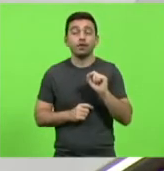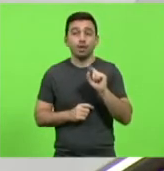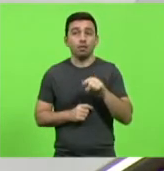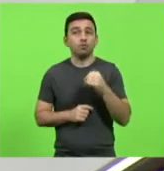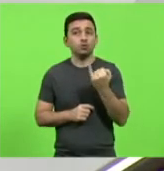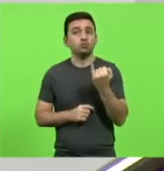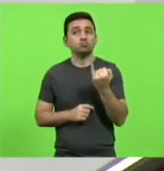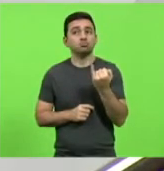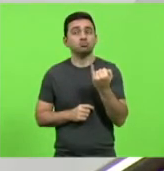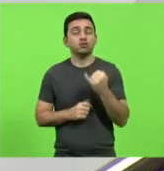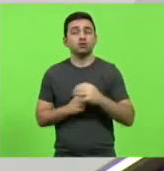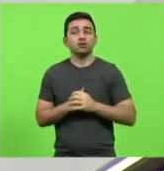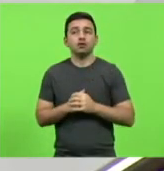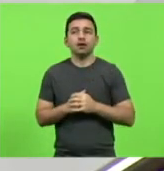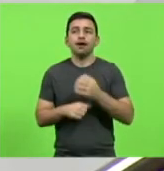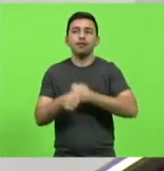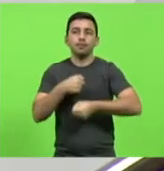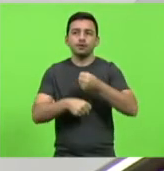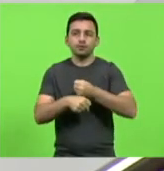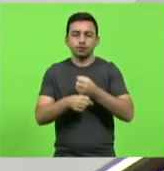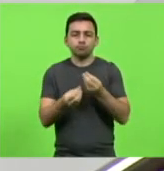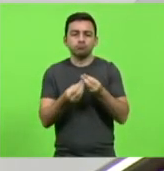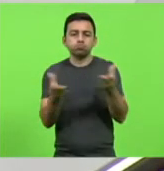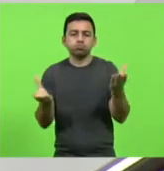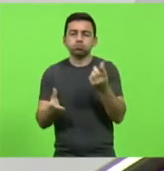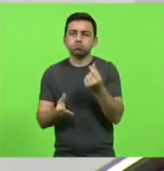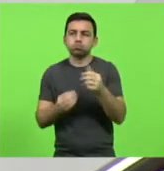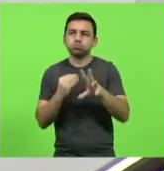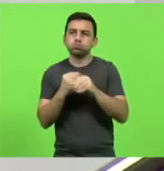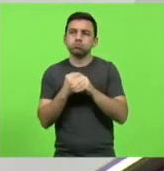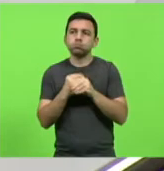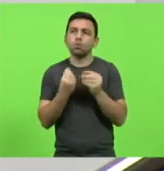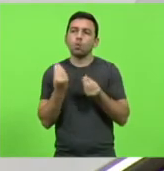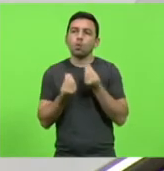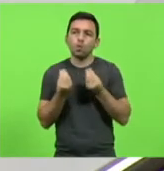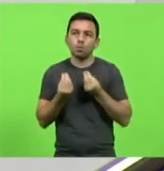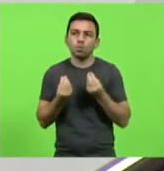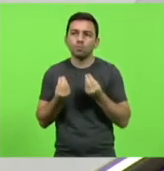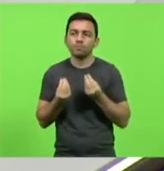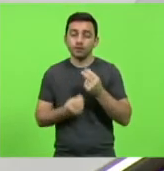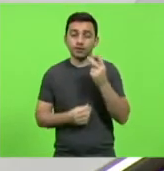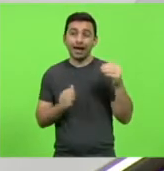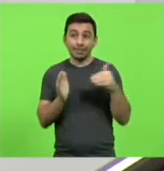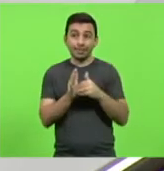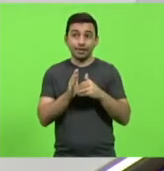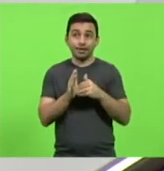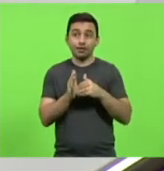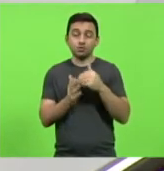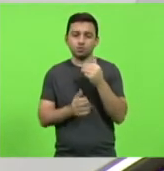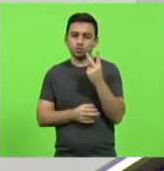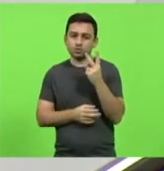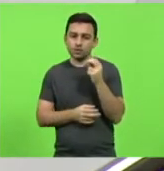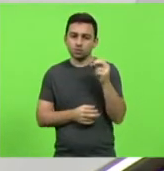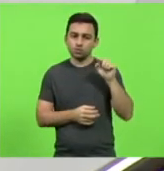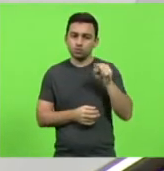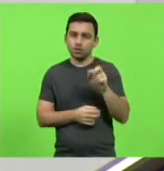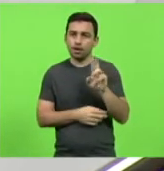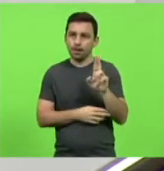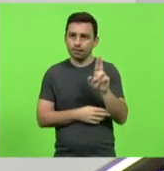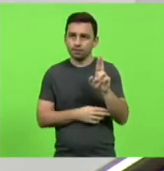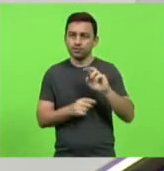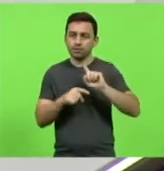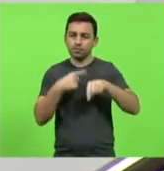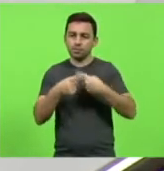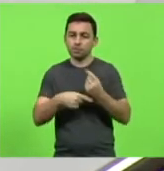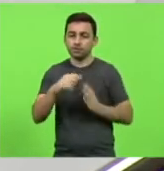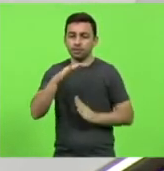passado, como é que foi distribuída as emendas? Até 200 mil reais foram pagas. Depois, até